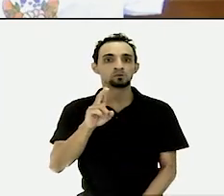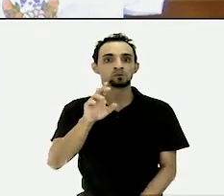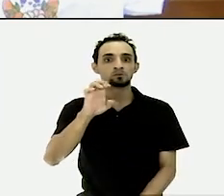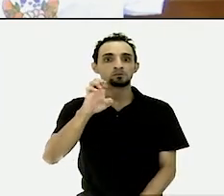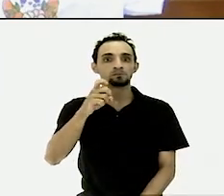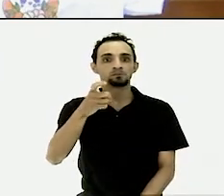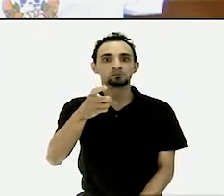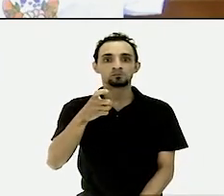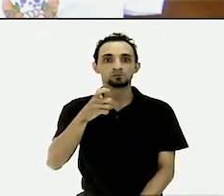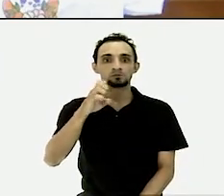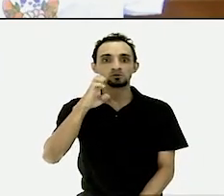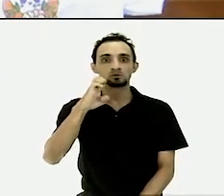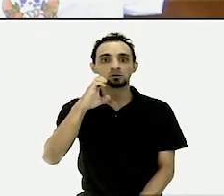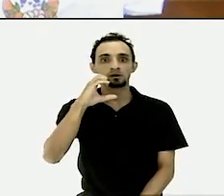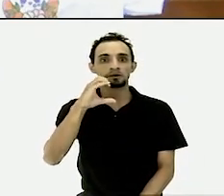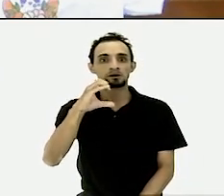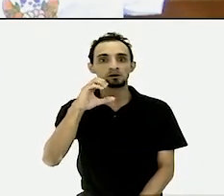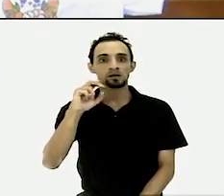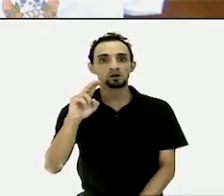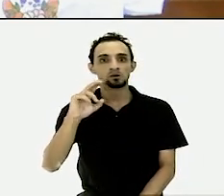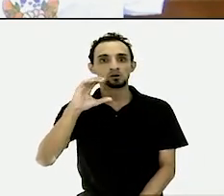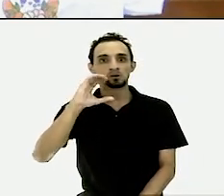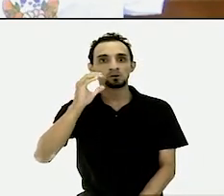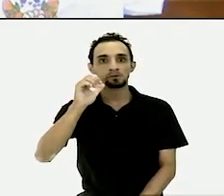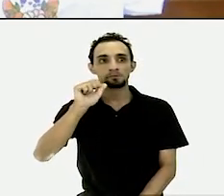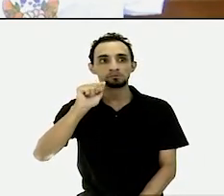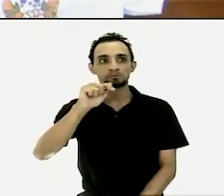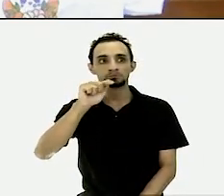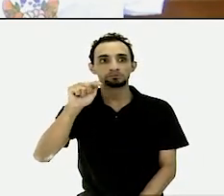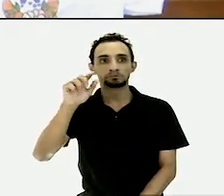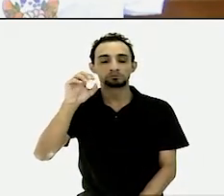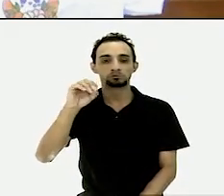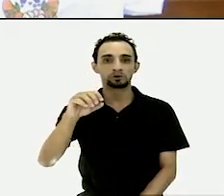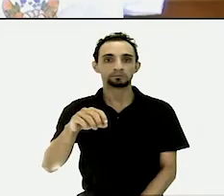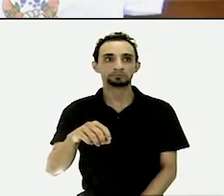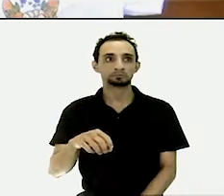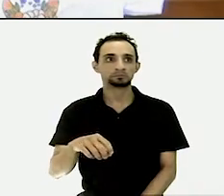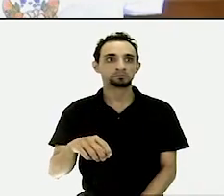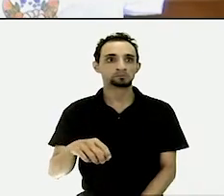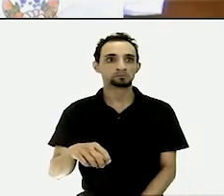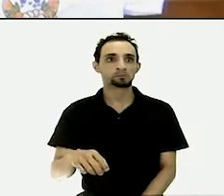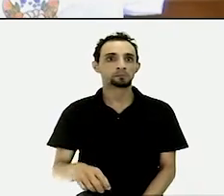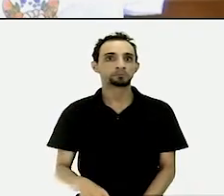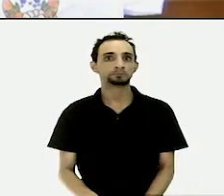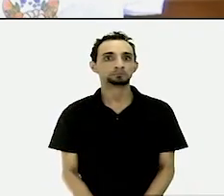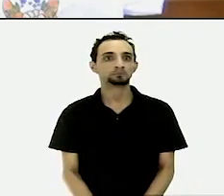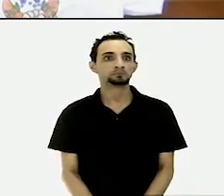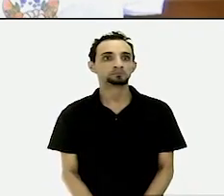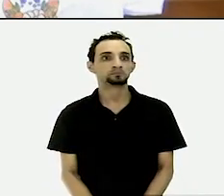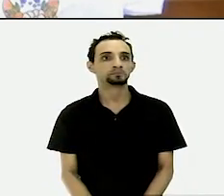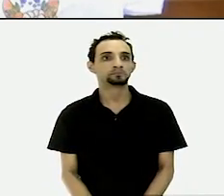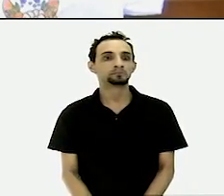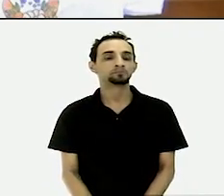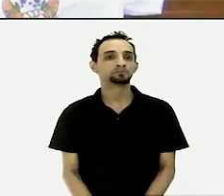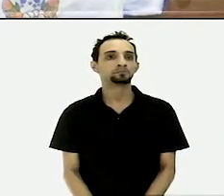de honra ao mérito aos agentes do Corpo de Bombeiros da cidade de Agudos. Os pareceres estão em